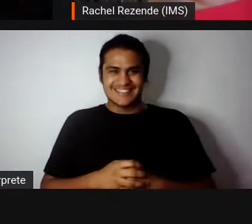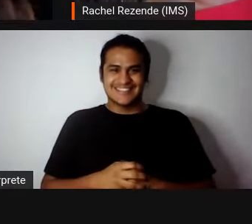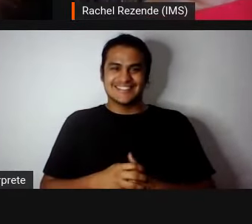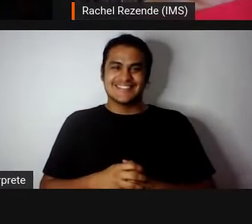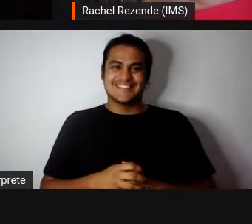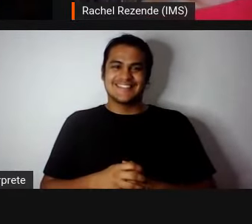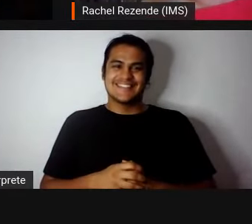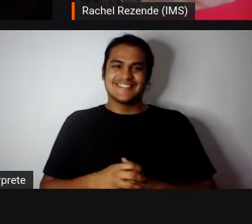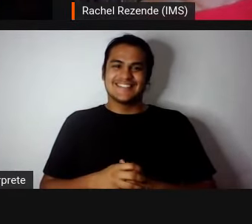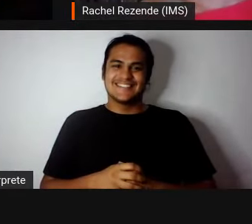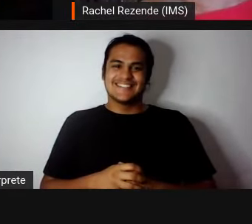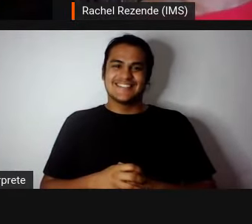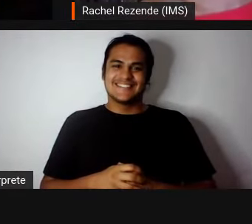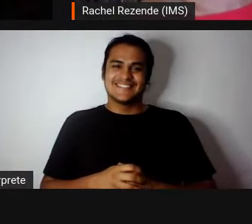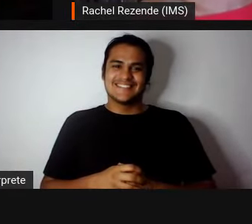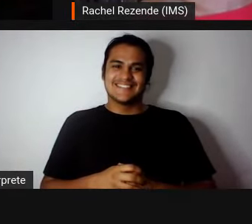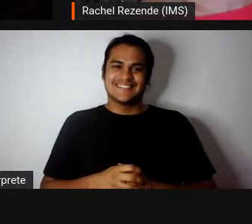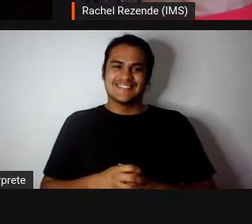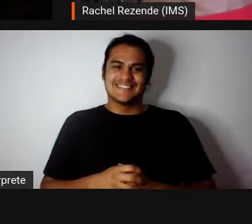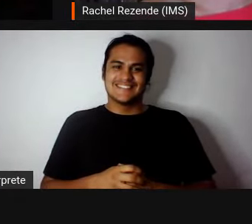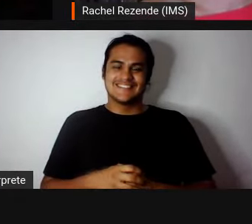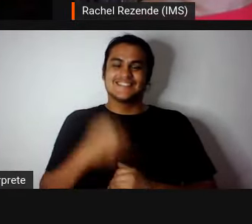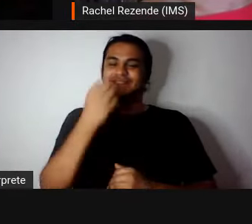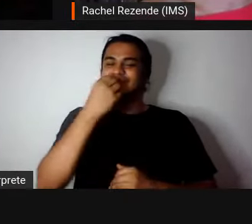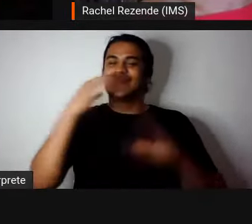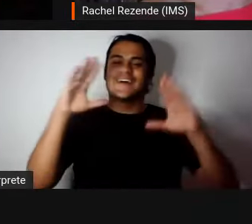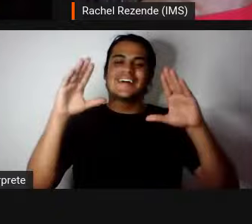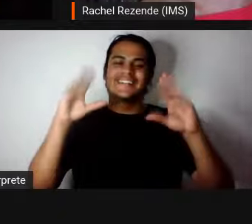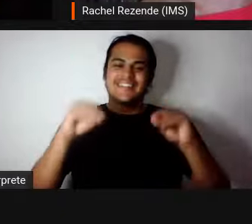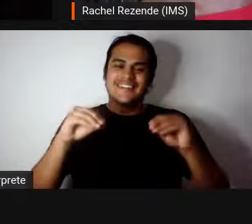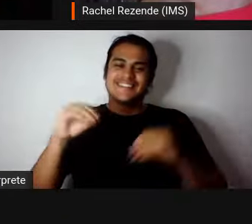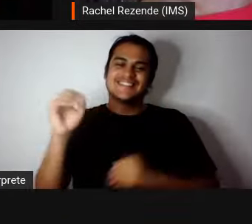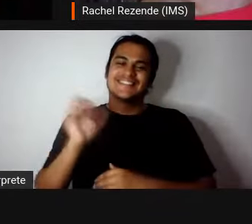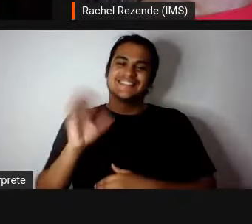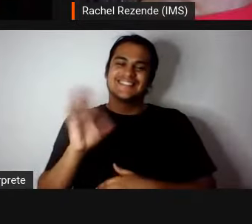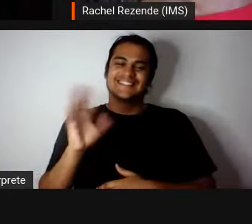Boa noite a todos. Boa noite.